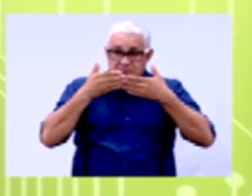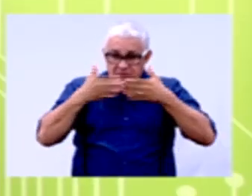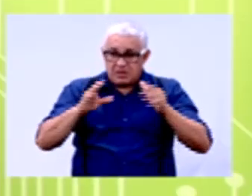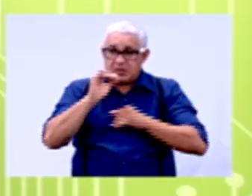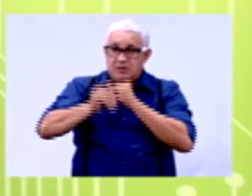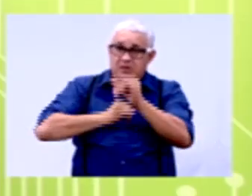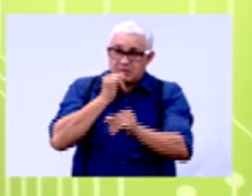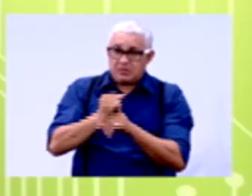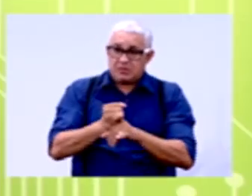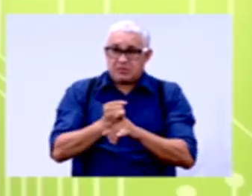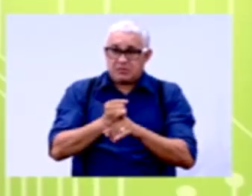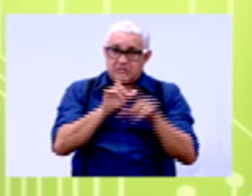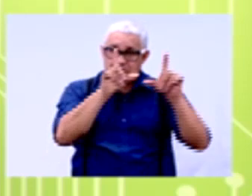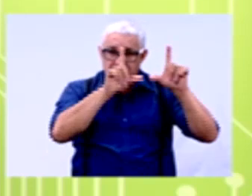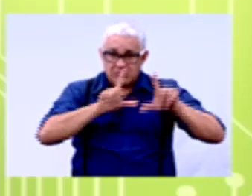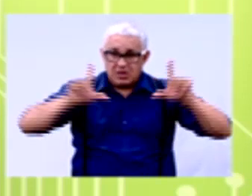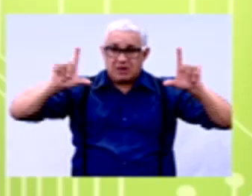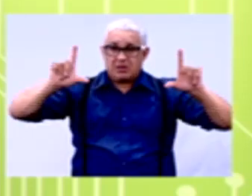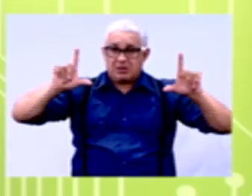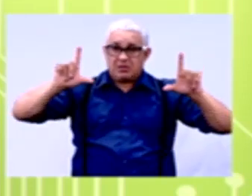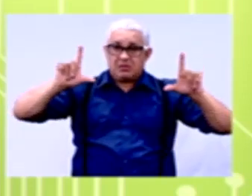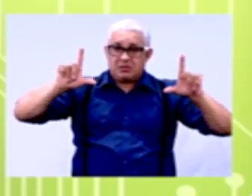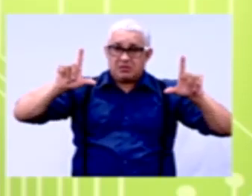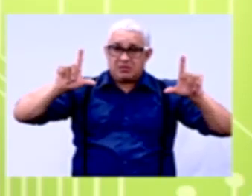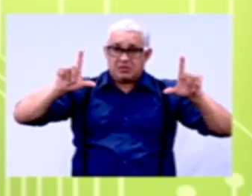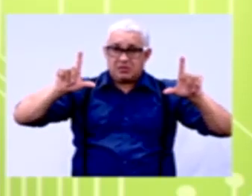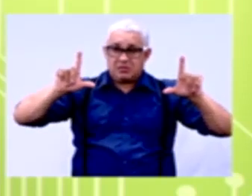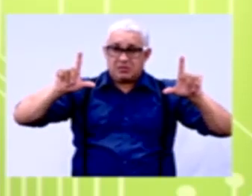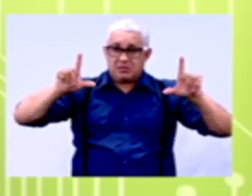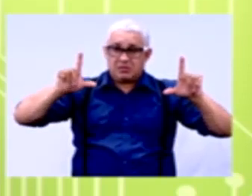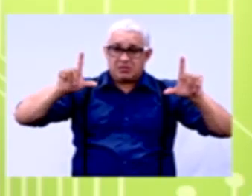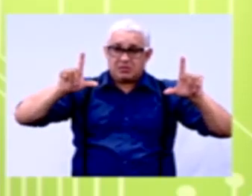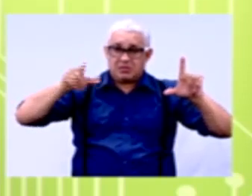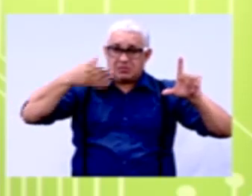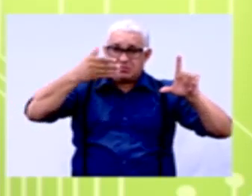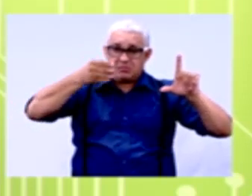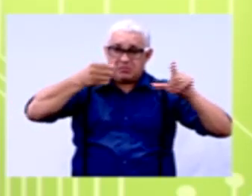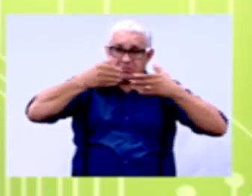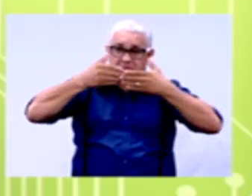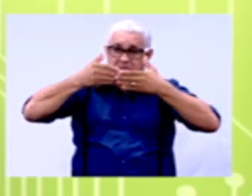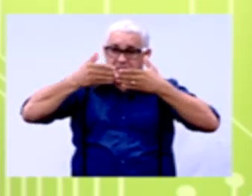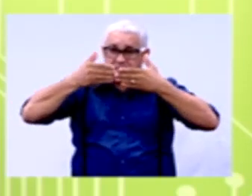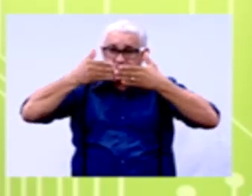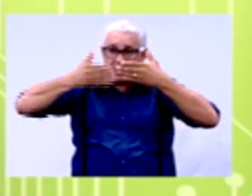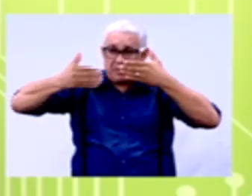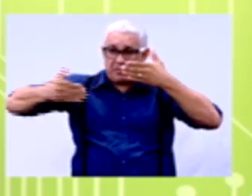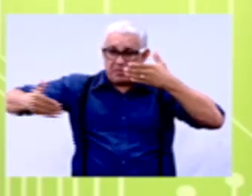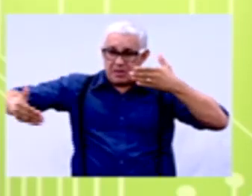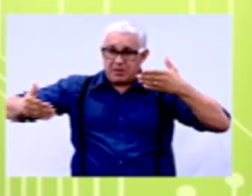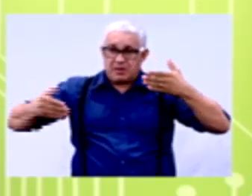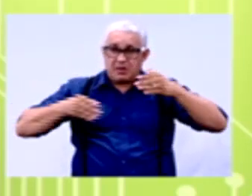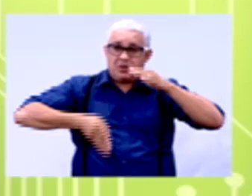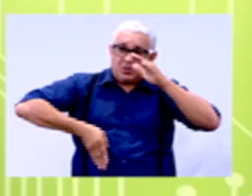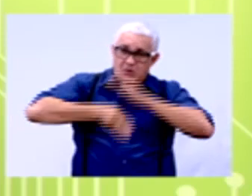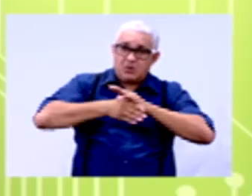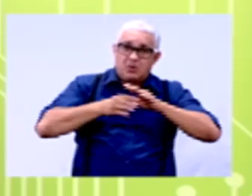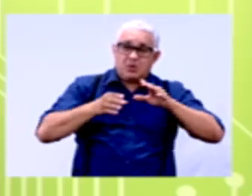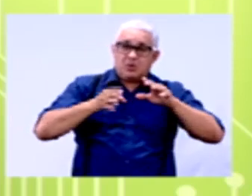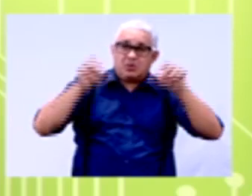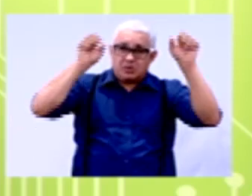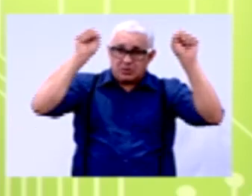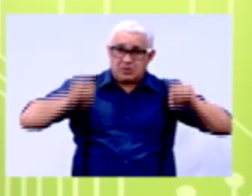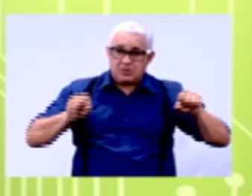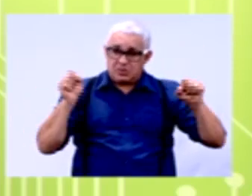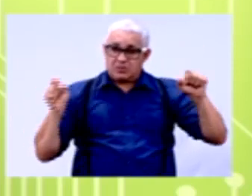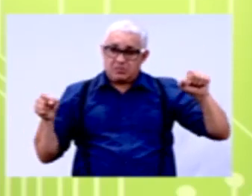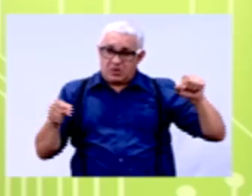se você abre uma janela do navegador e você sai criando várias abas, você basicamente, se você entra no sistema em uma das abas, você tem